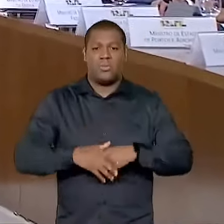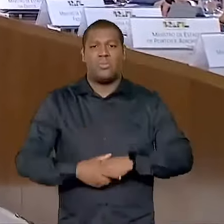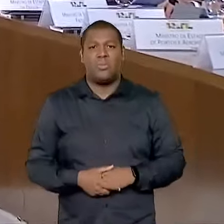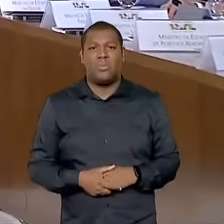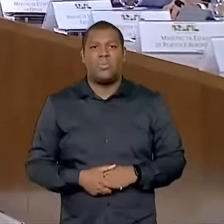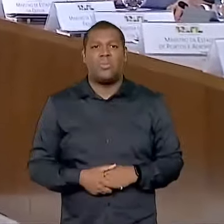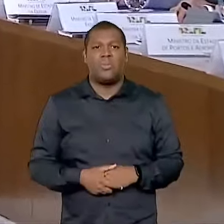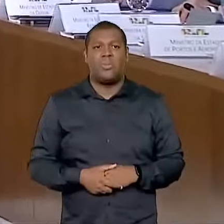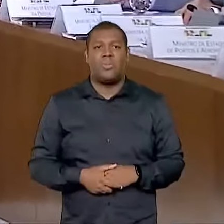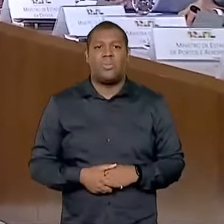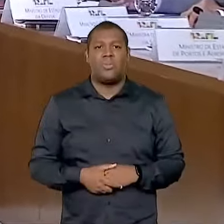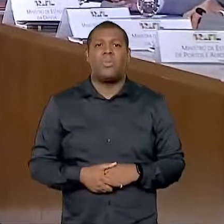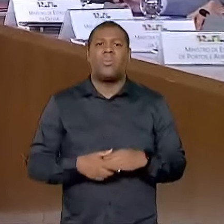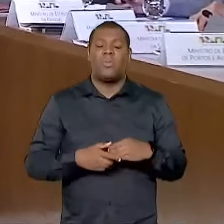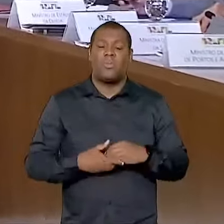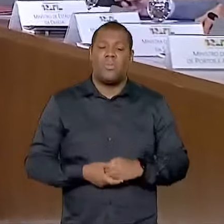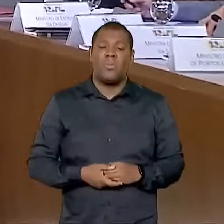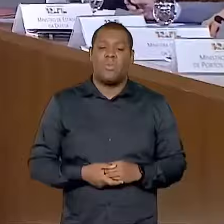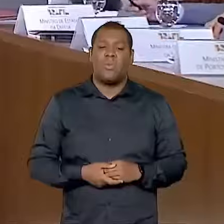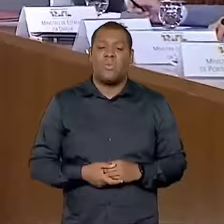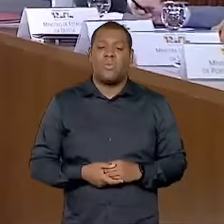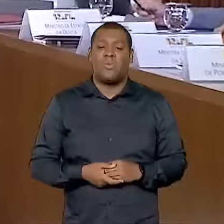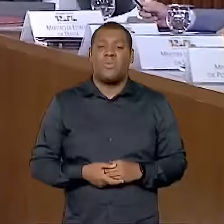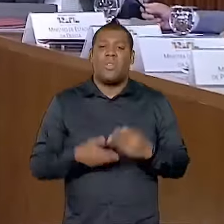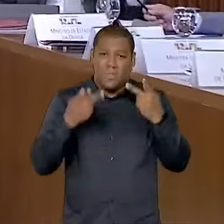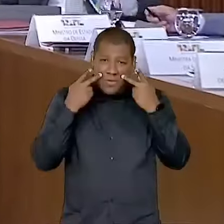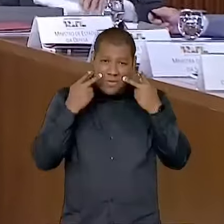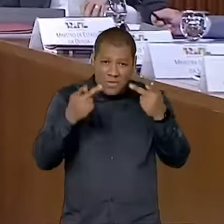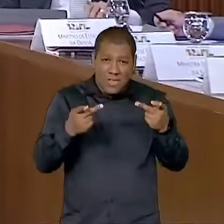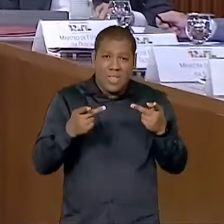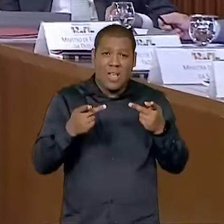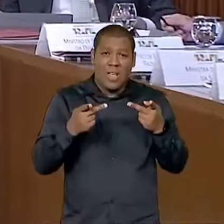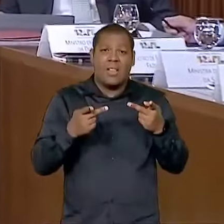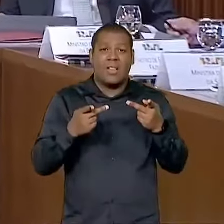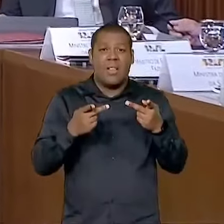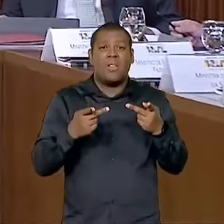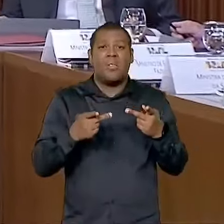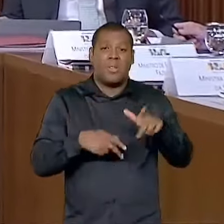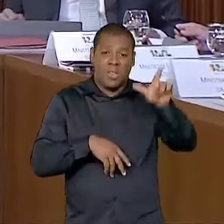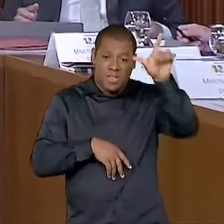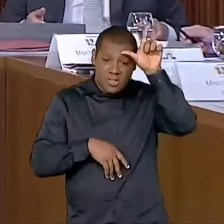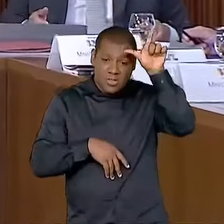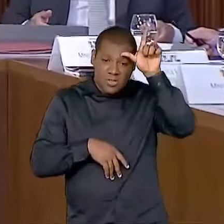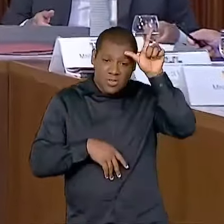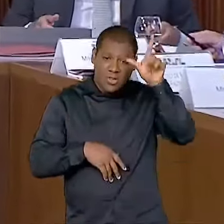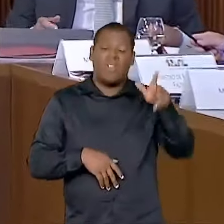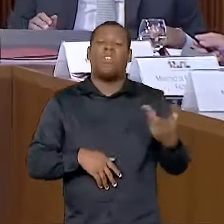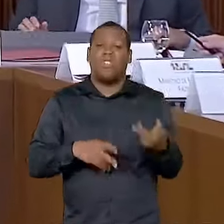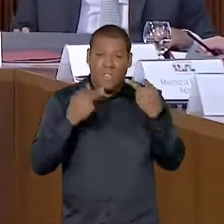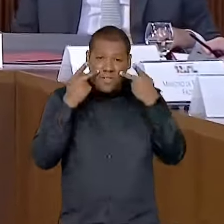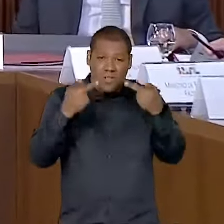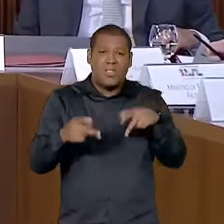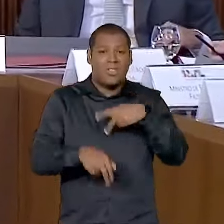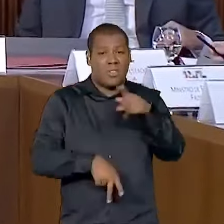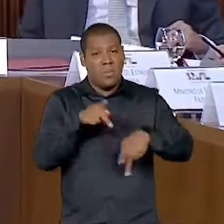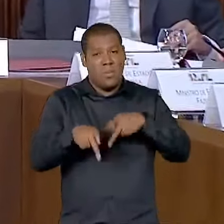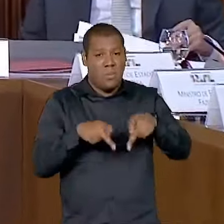visitar a situação na Palestina, foi à Cisjordânia e foi visitar outros países